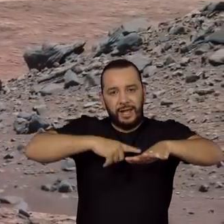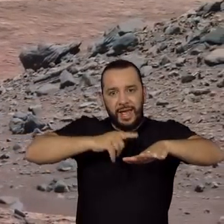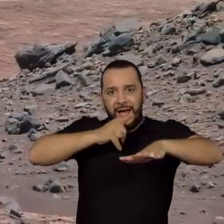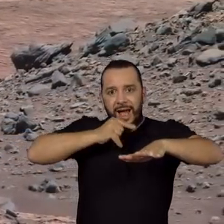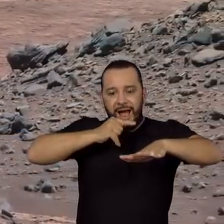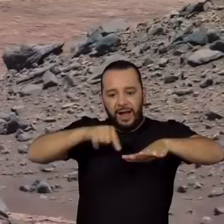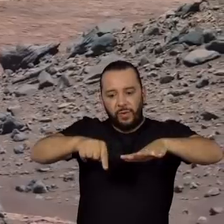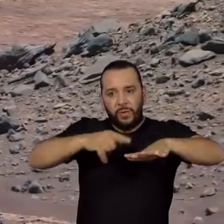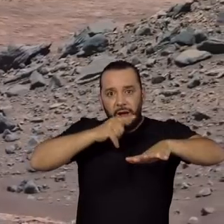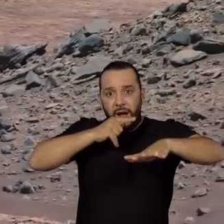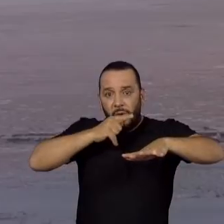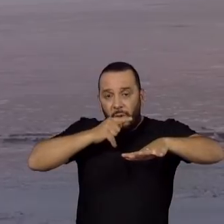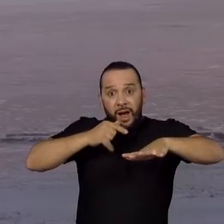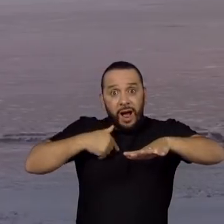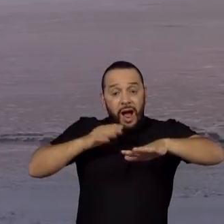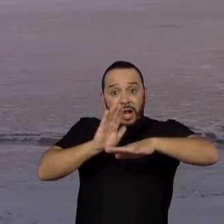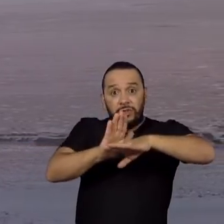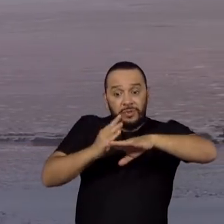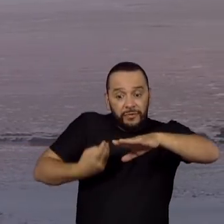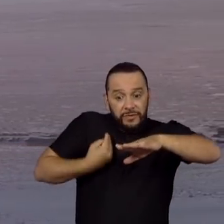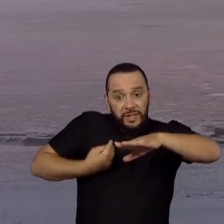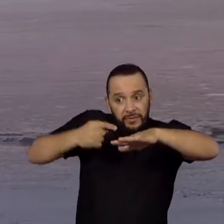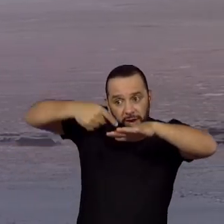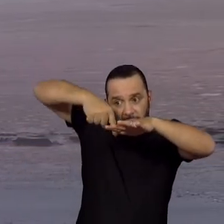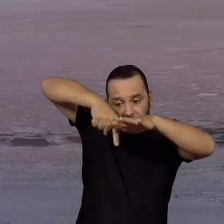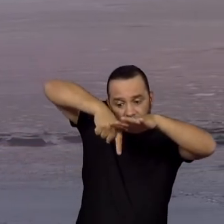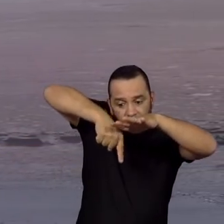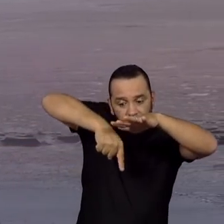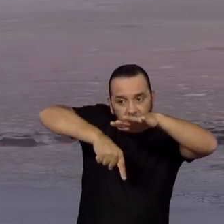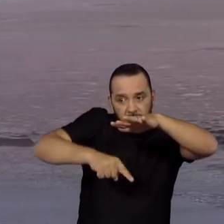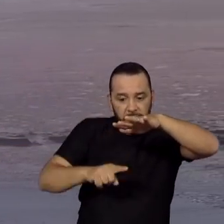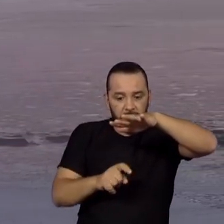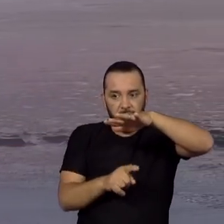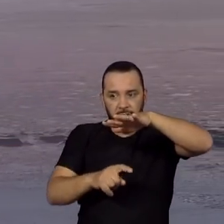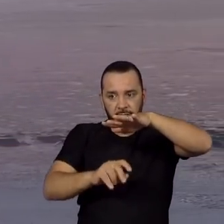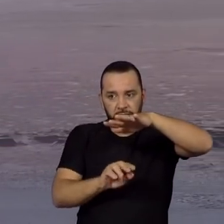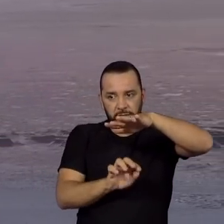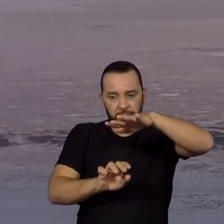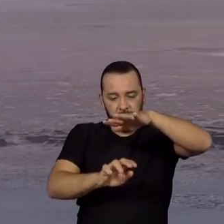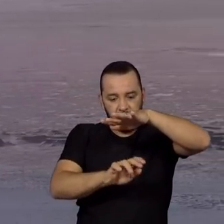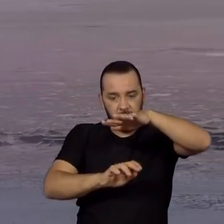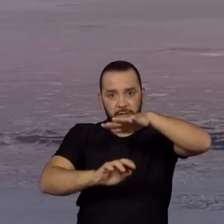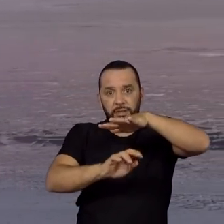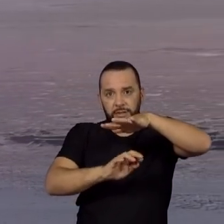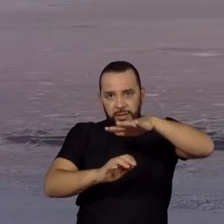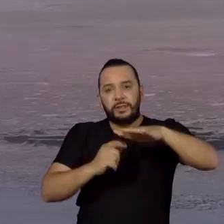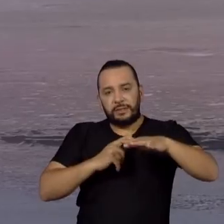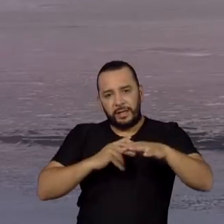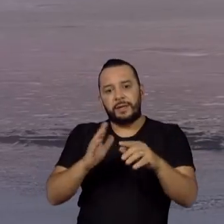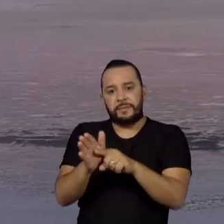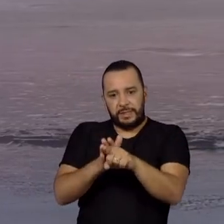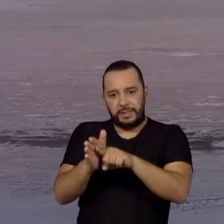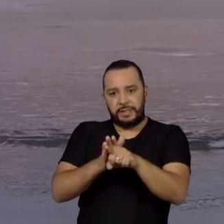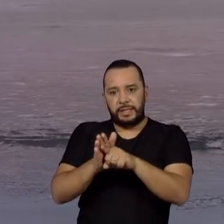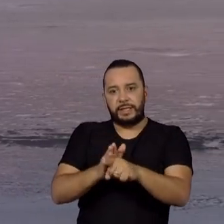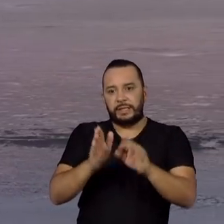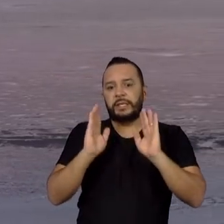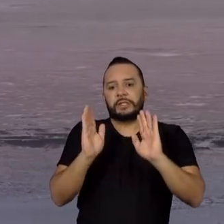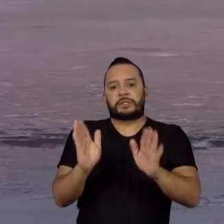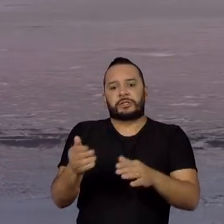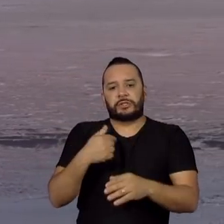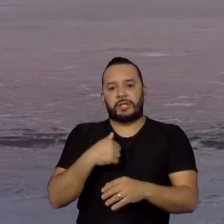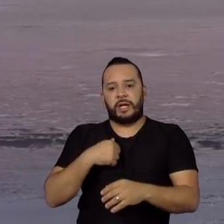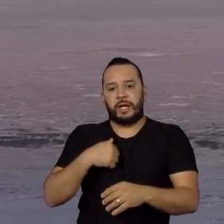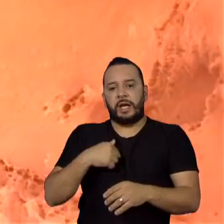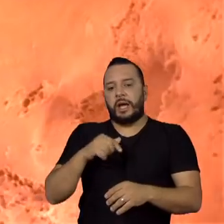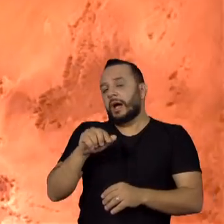a vida subterrânea. O estudo foi publicado na revista de astronomia Astrobiology. O processo,